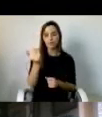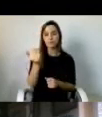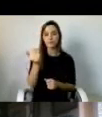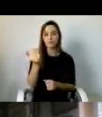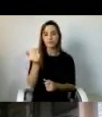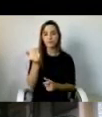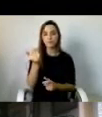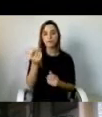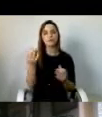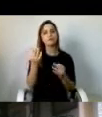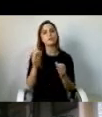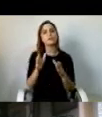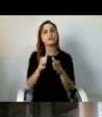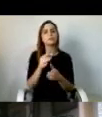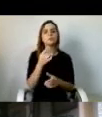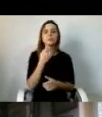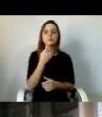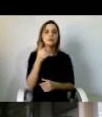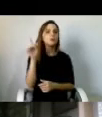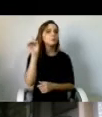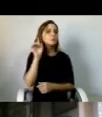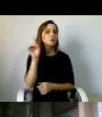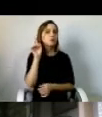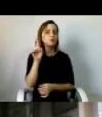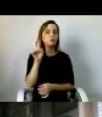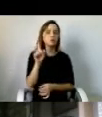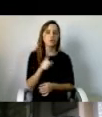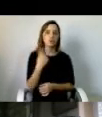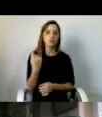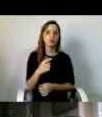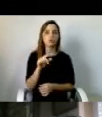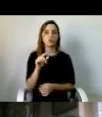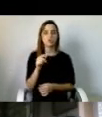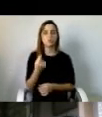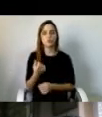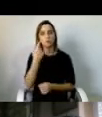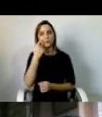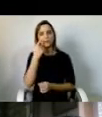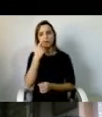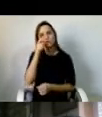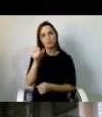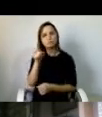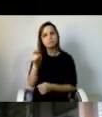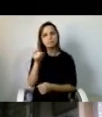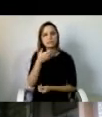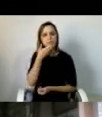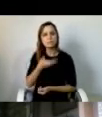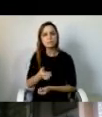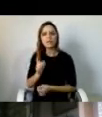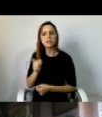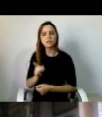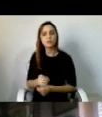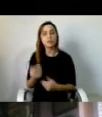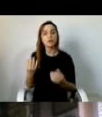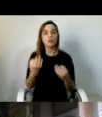Entendeu a equipa que seria importante irmos ouvir também as experiências dessas pessoas. E, portanto, foi feita